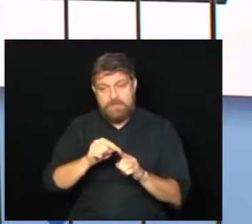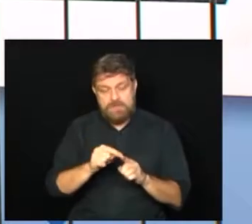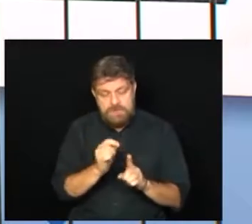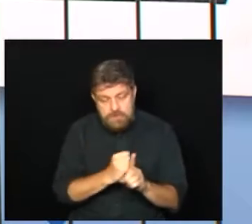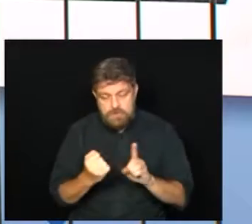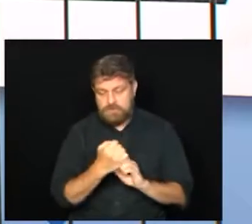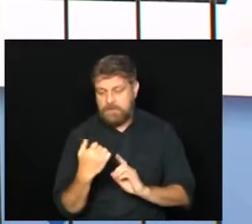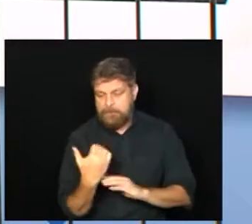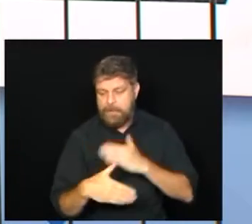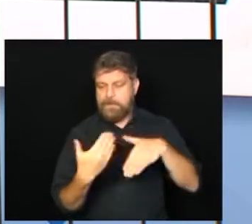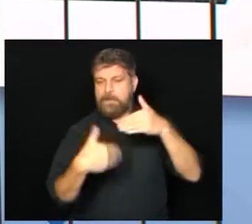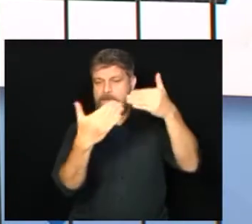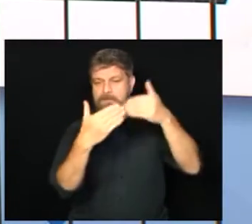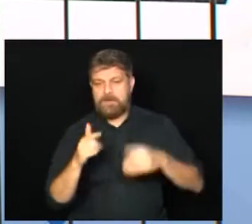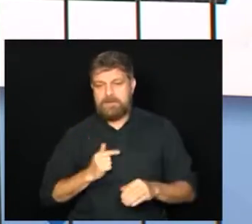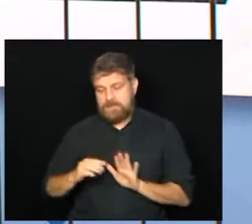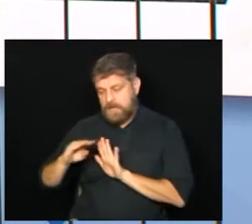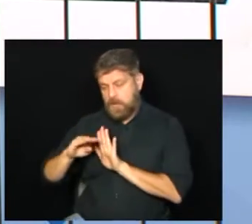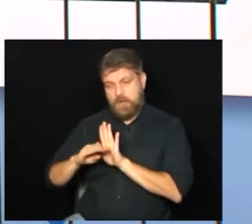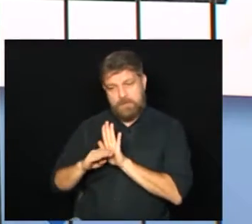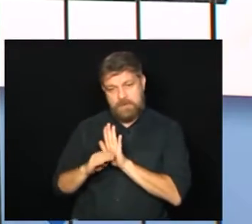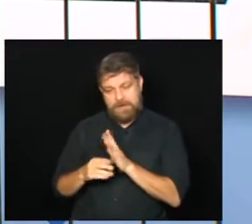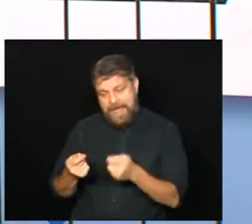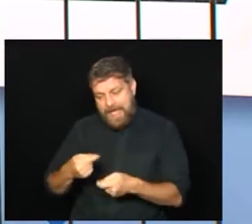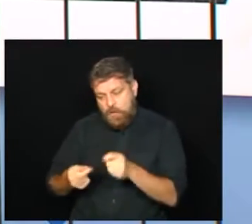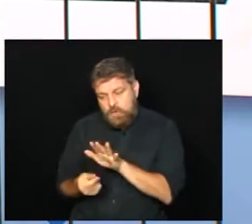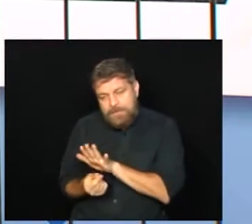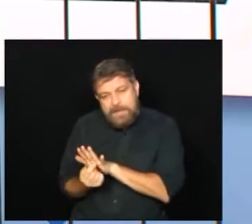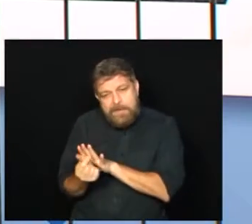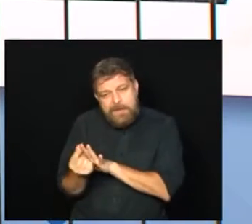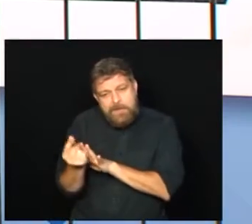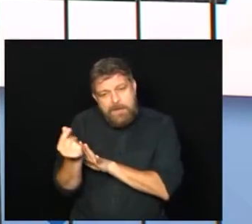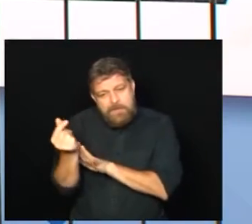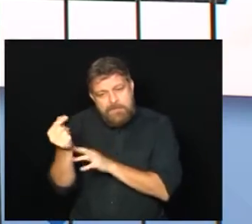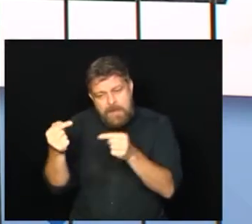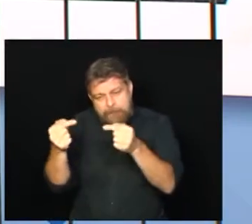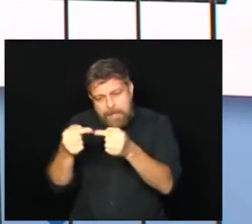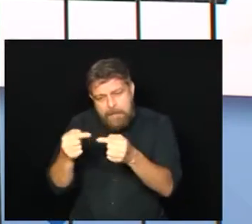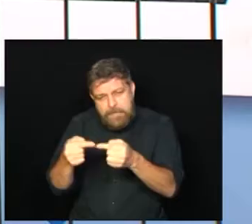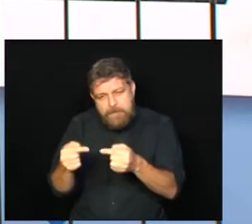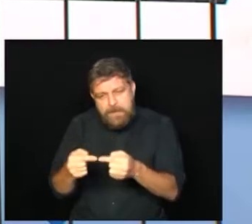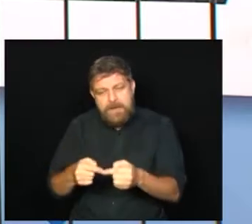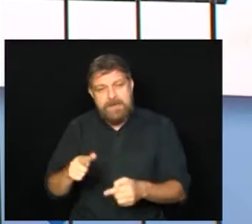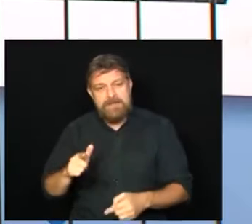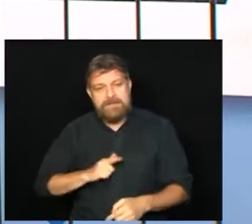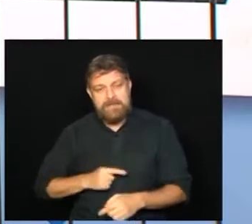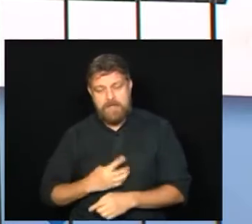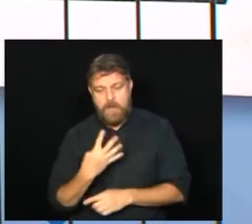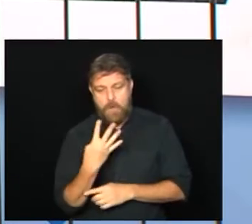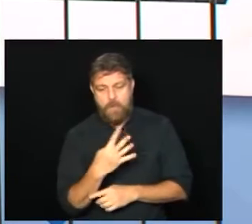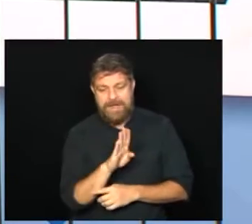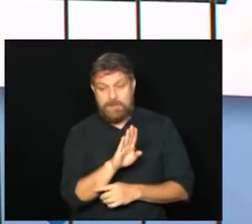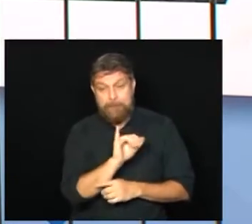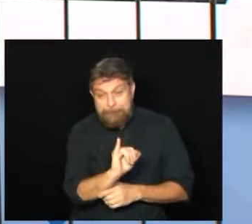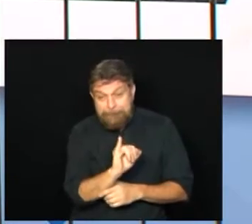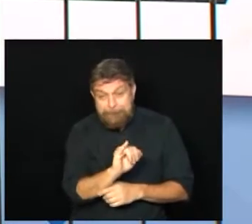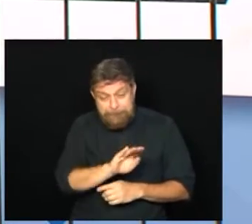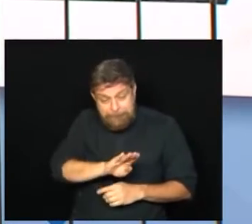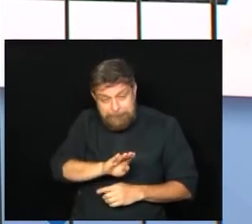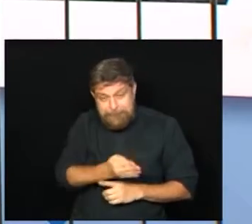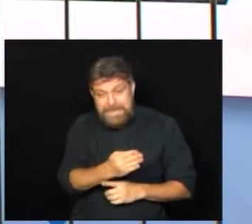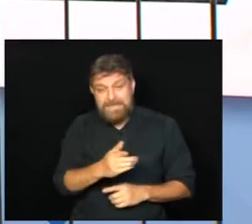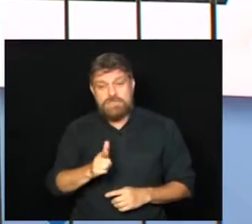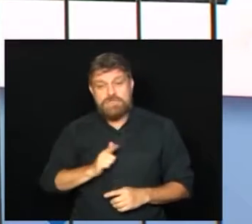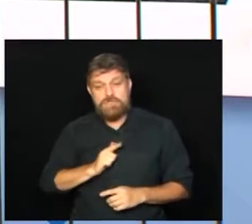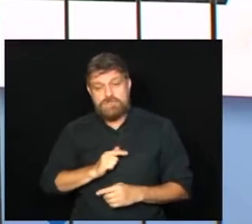Social, que faz parte do Programa de Ativação Econômica e Social e prevê 4 bilhões de reais em